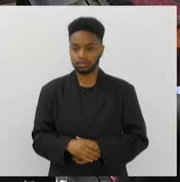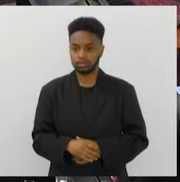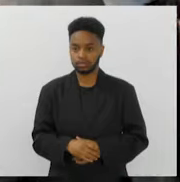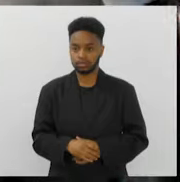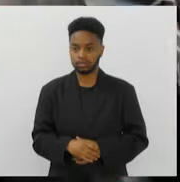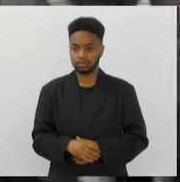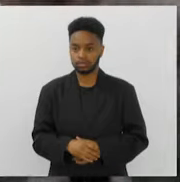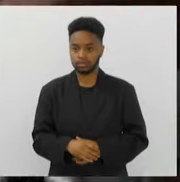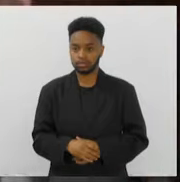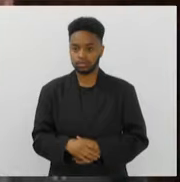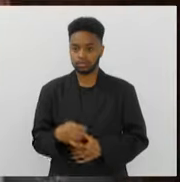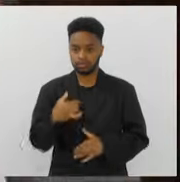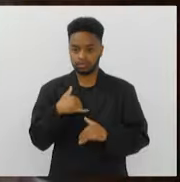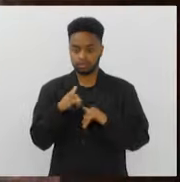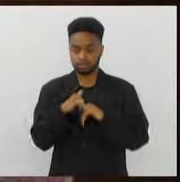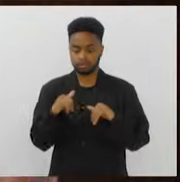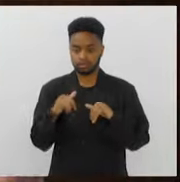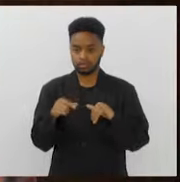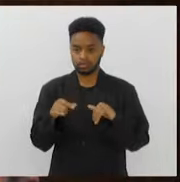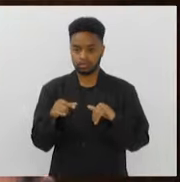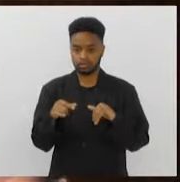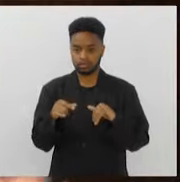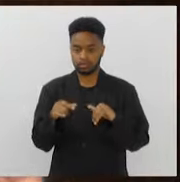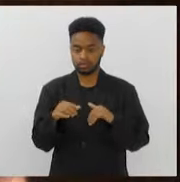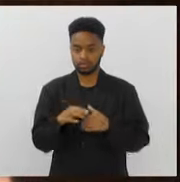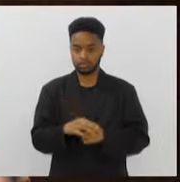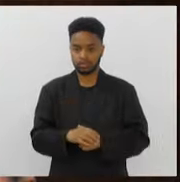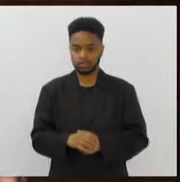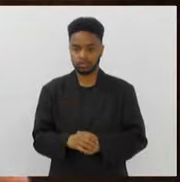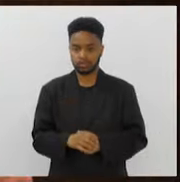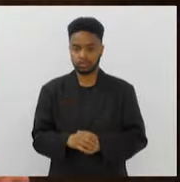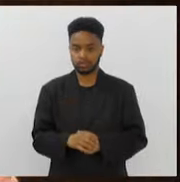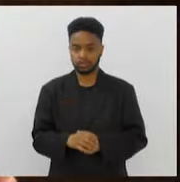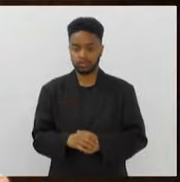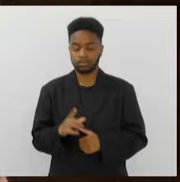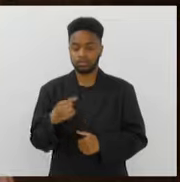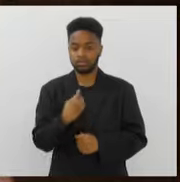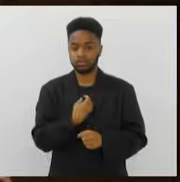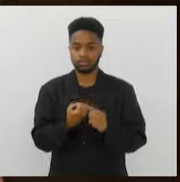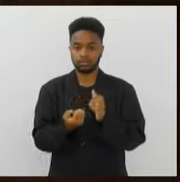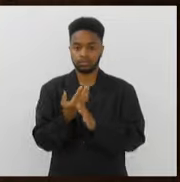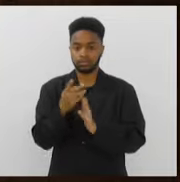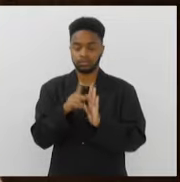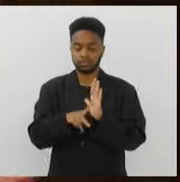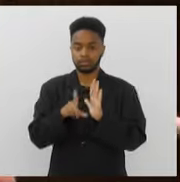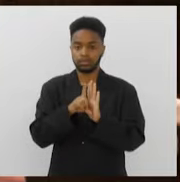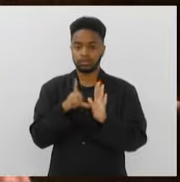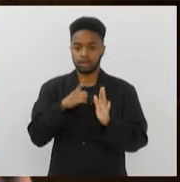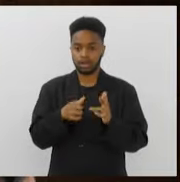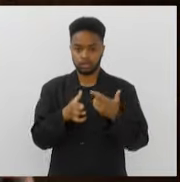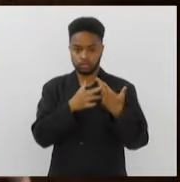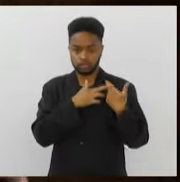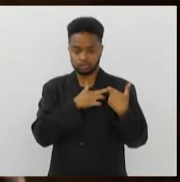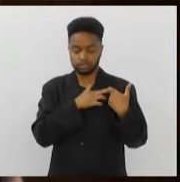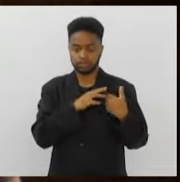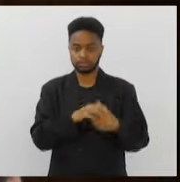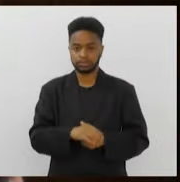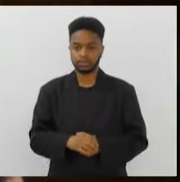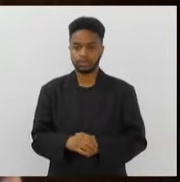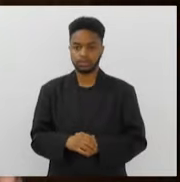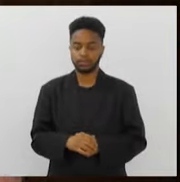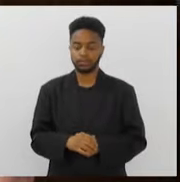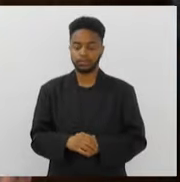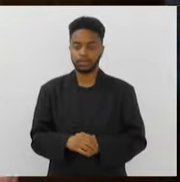Como estava dizendo, tem aqui uma luta aqui atrás. Fizemos esse projeto com muita responsabilidade,